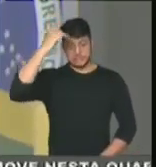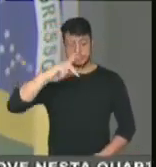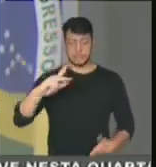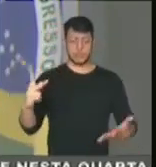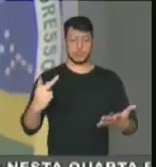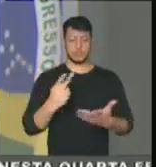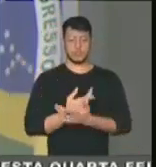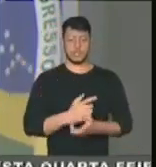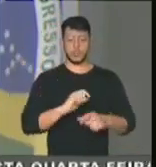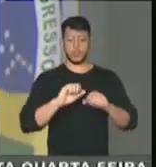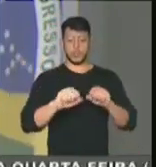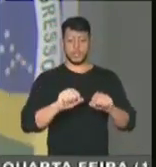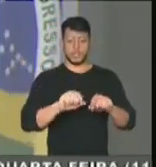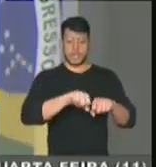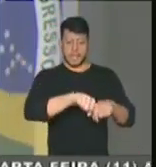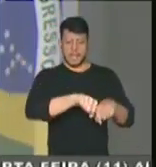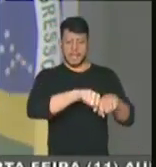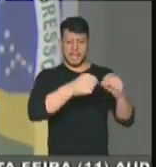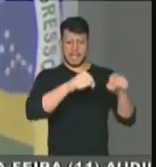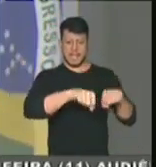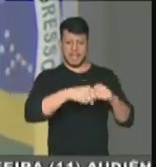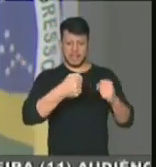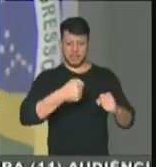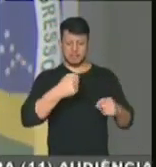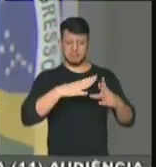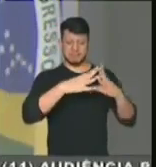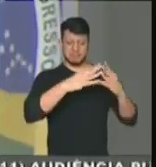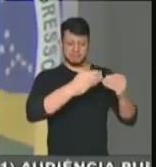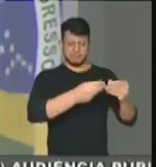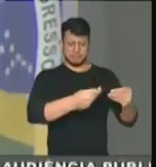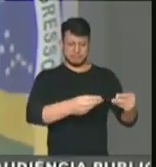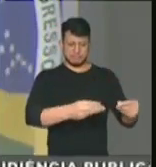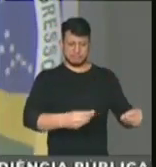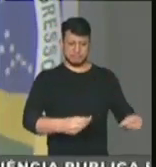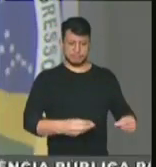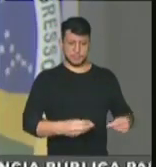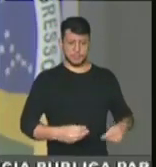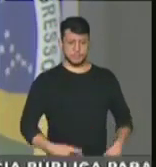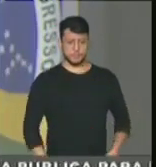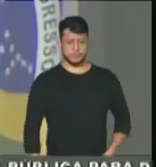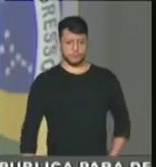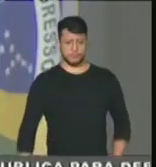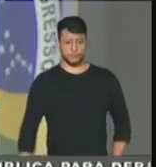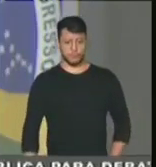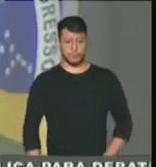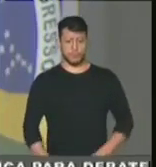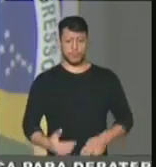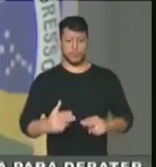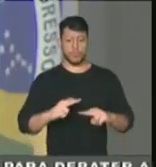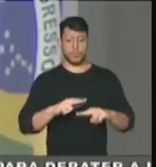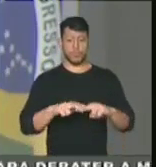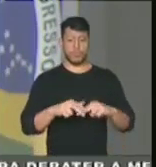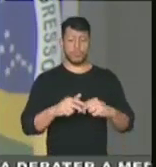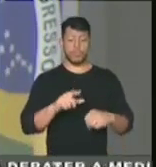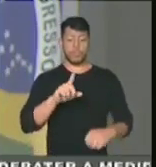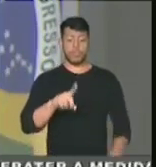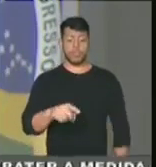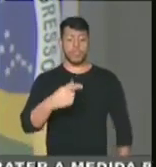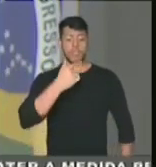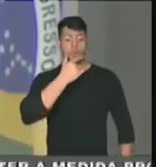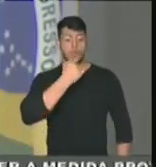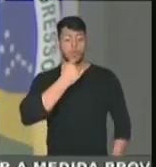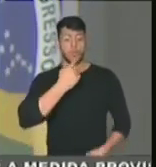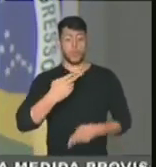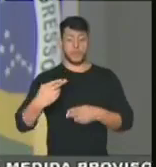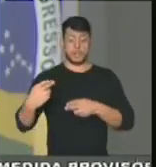ralada ralada por um homem num segundo